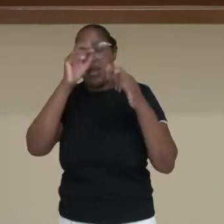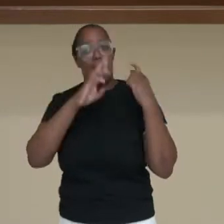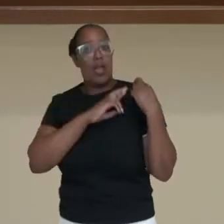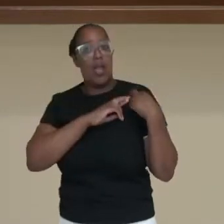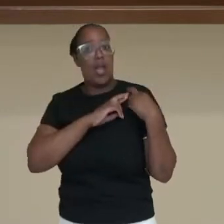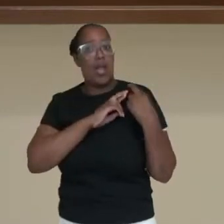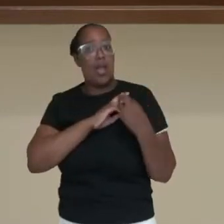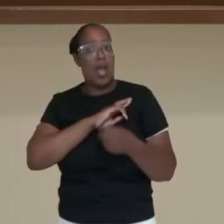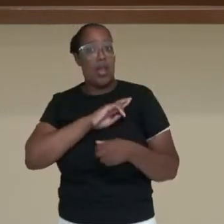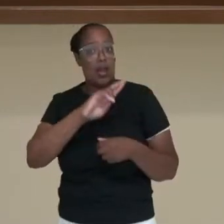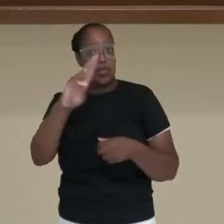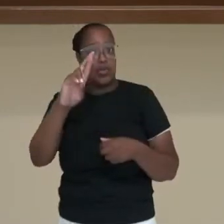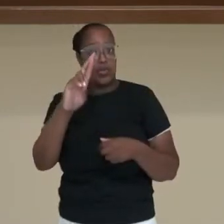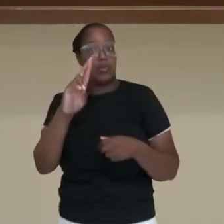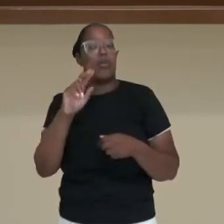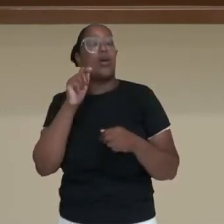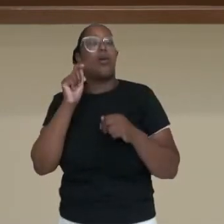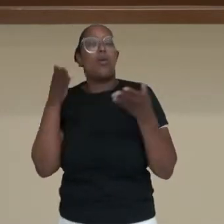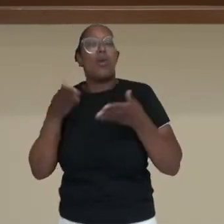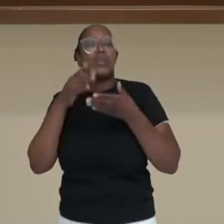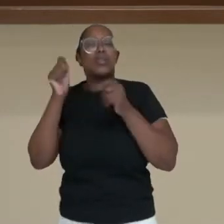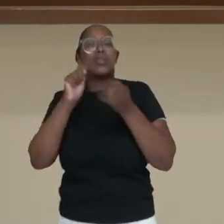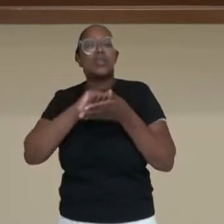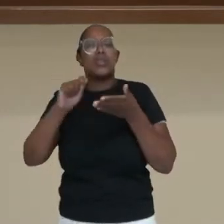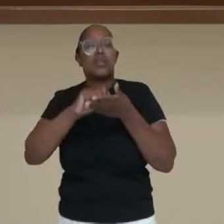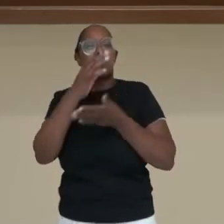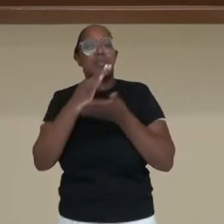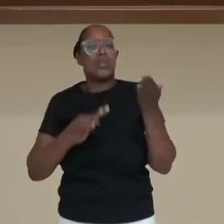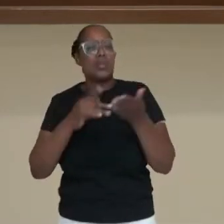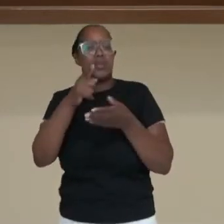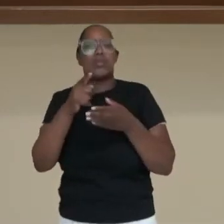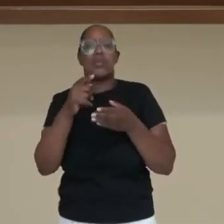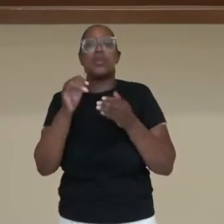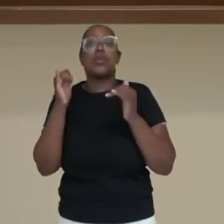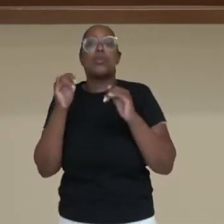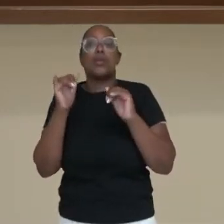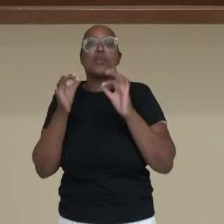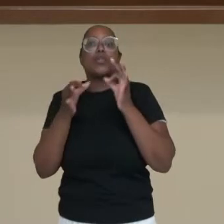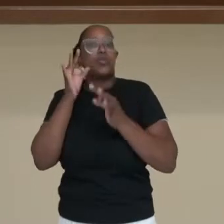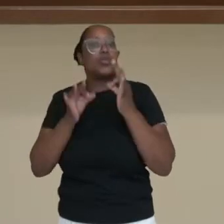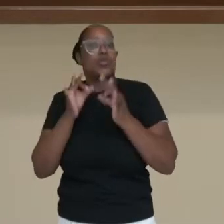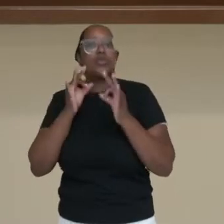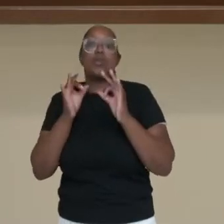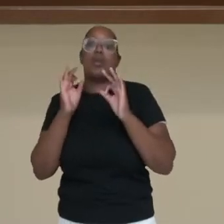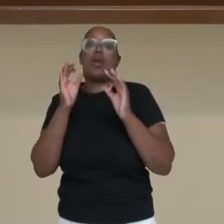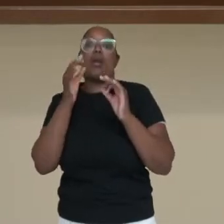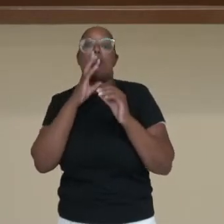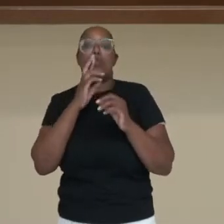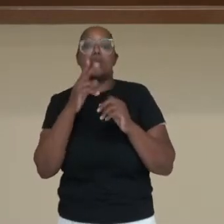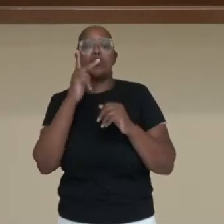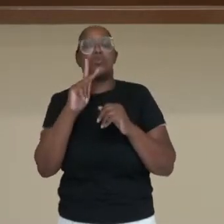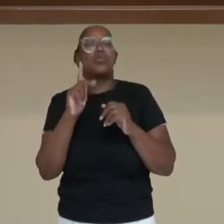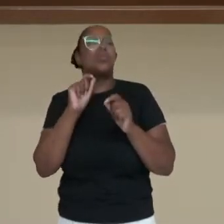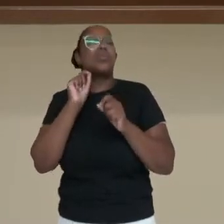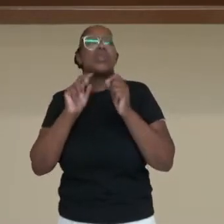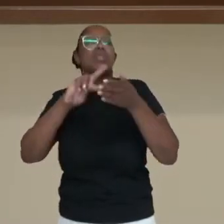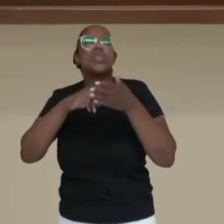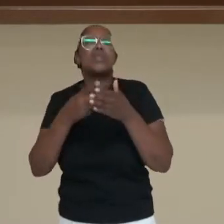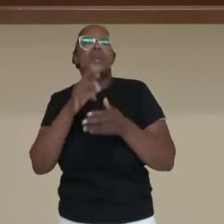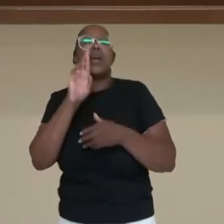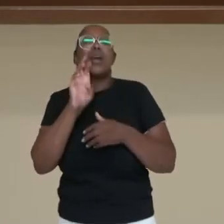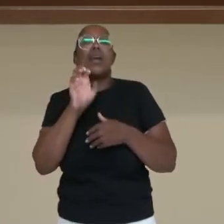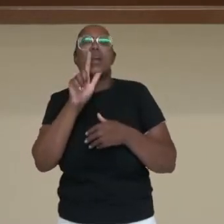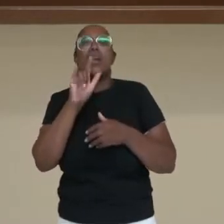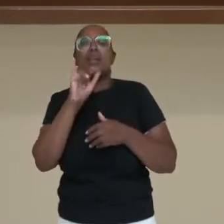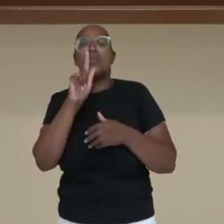parágrafo justificando a sua resposta. Então, eu estou perguntando para vocês sobre, e a religião, professora? Né? Vamos ver, né?